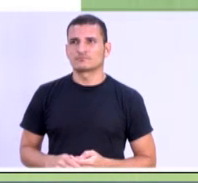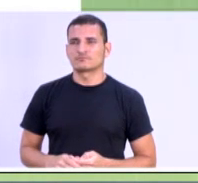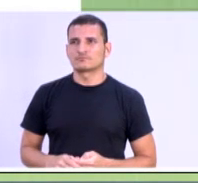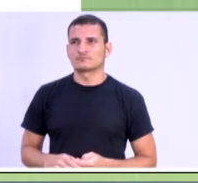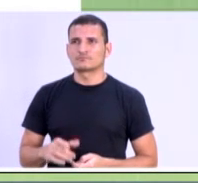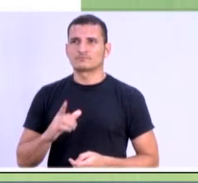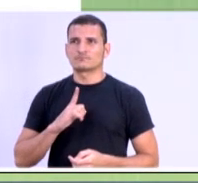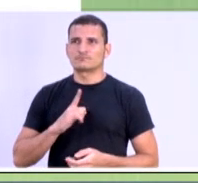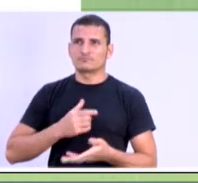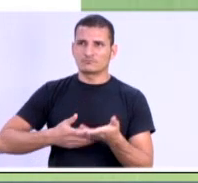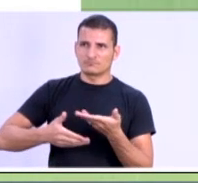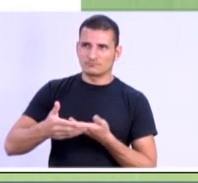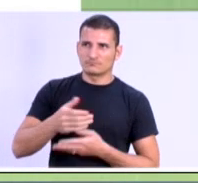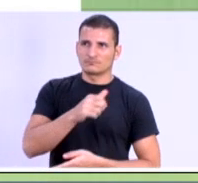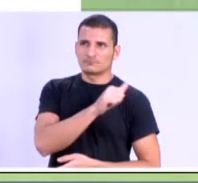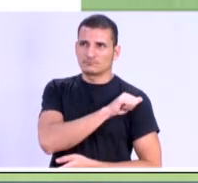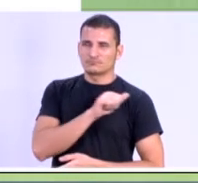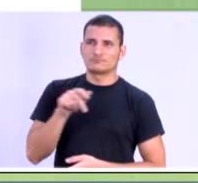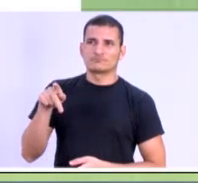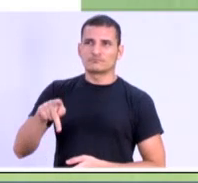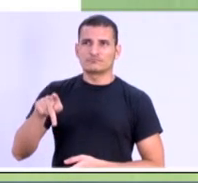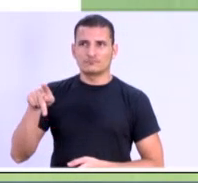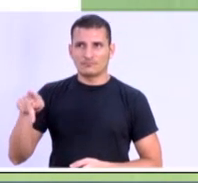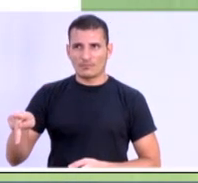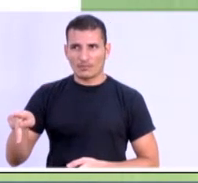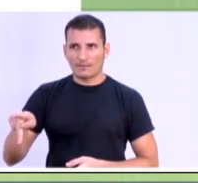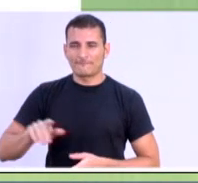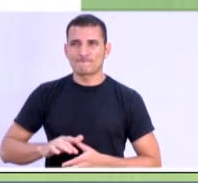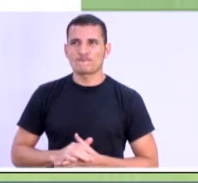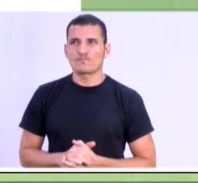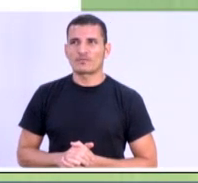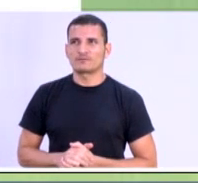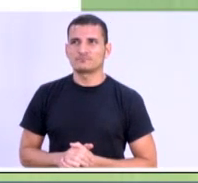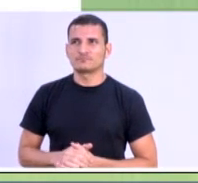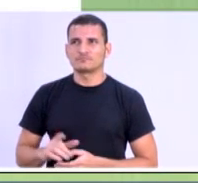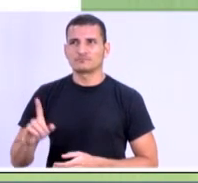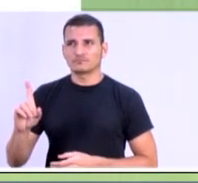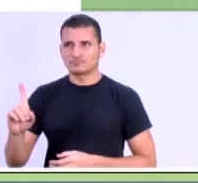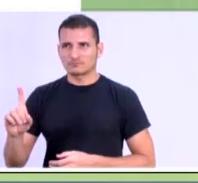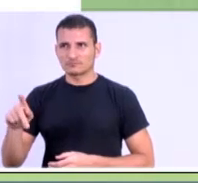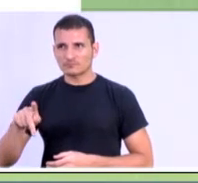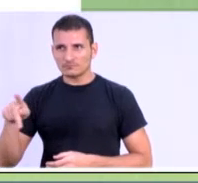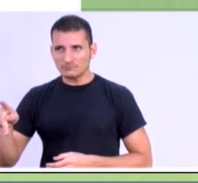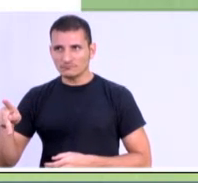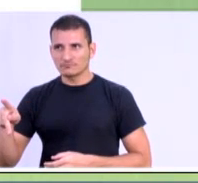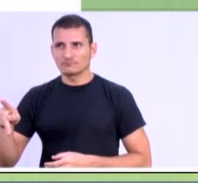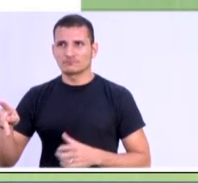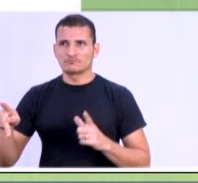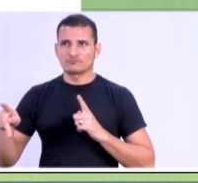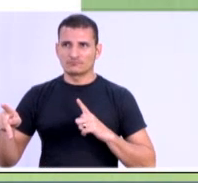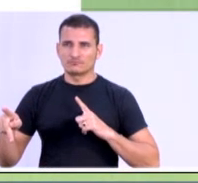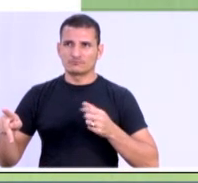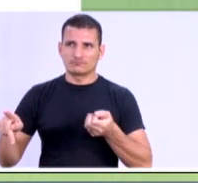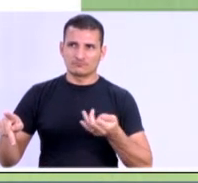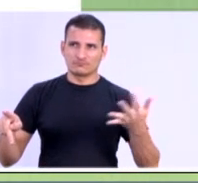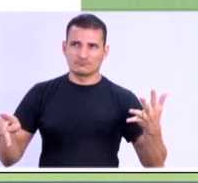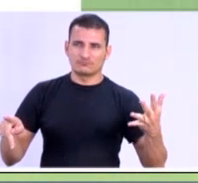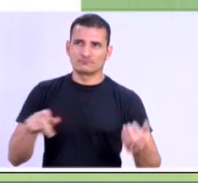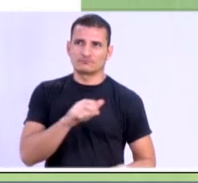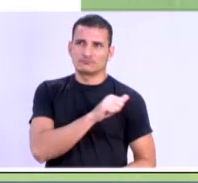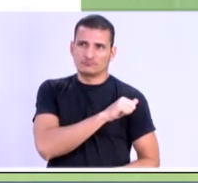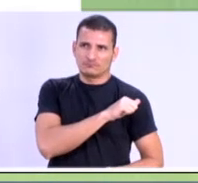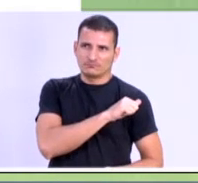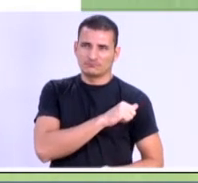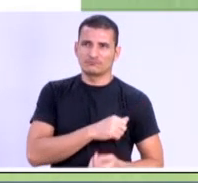existe um relacionamento entre aluno e professor. Quer dizer, um professor tem vários alunos, um aluno tem